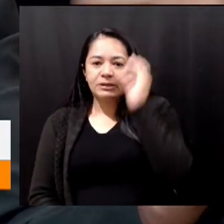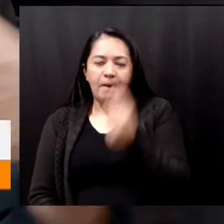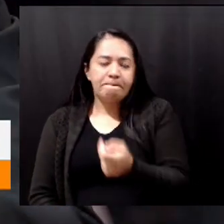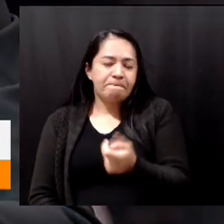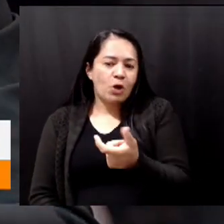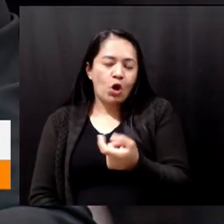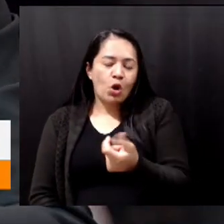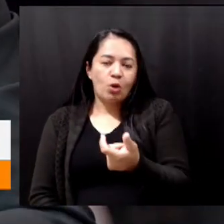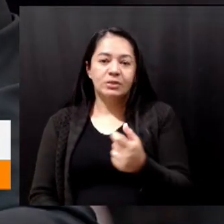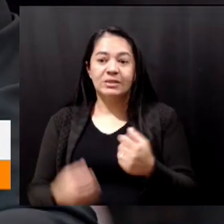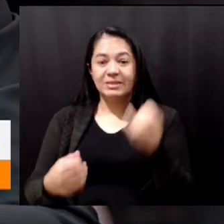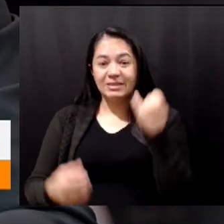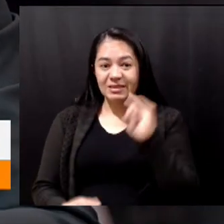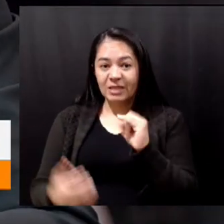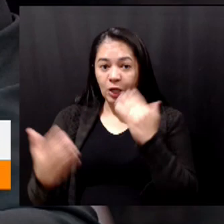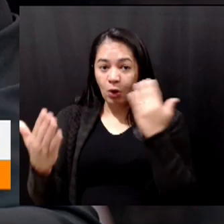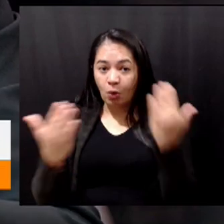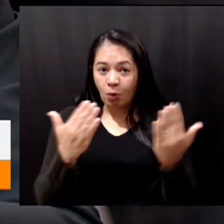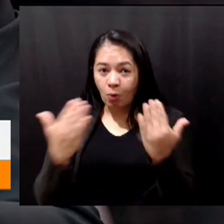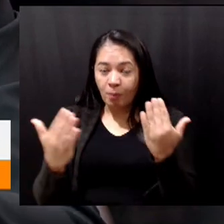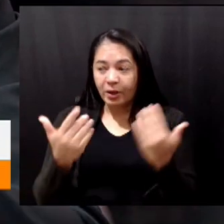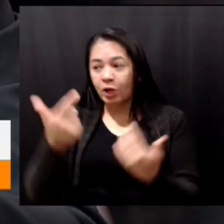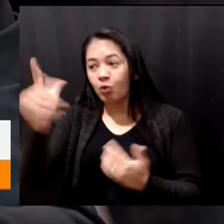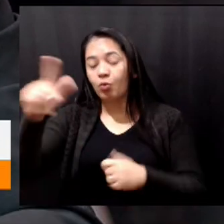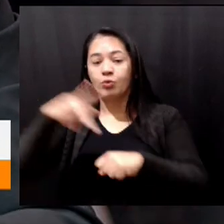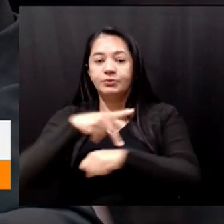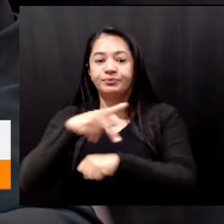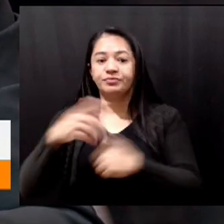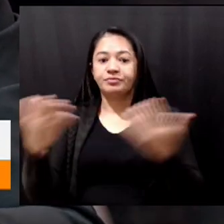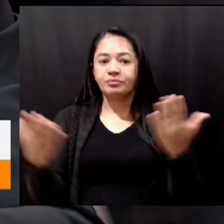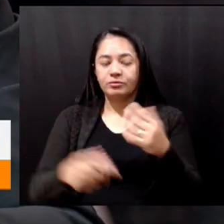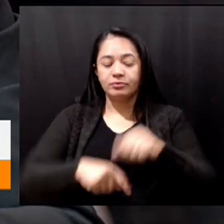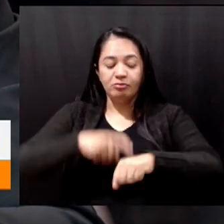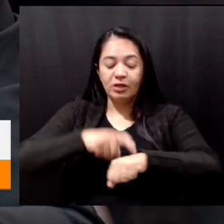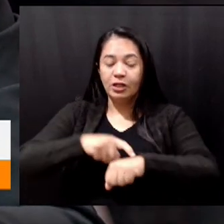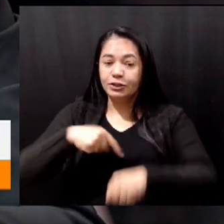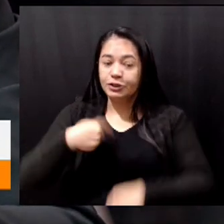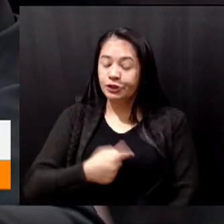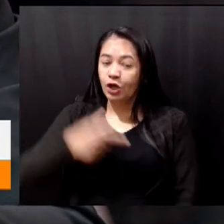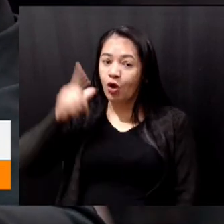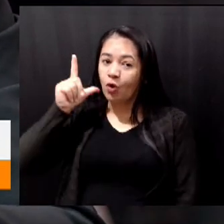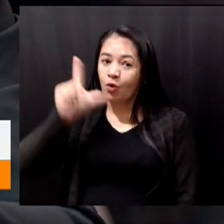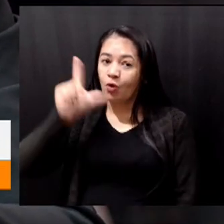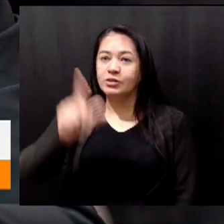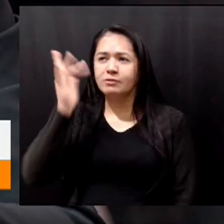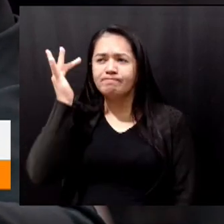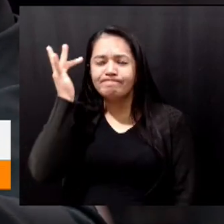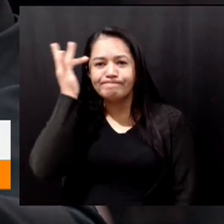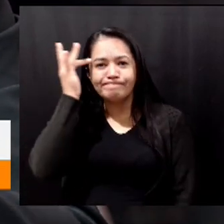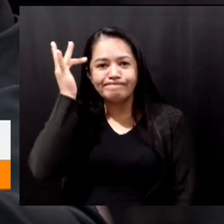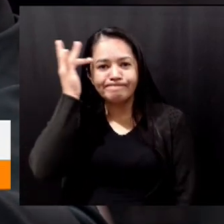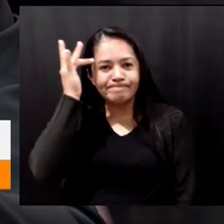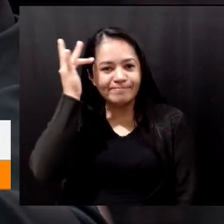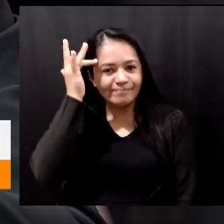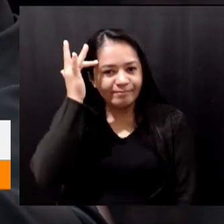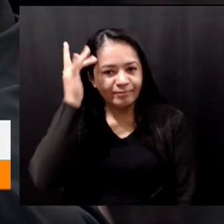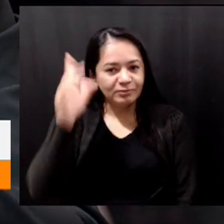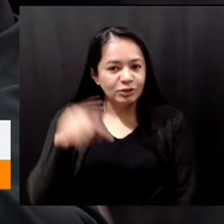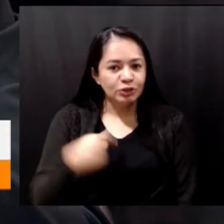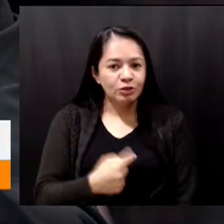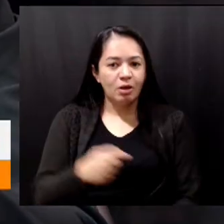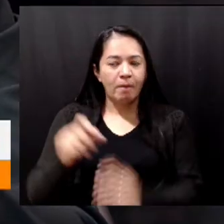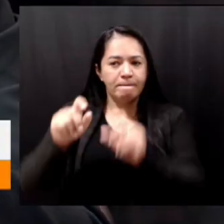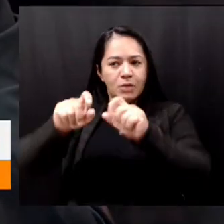ponto que o Asa está falando. No momento que a gente atingir uma maturidade, a gente pode criar